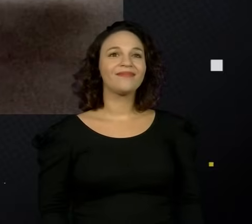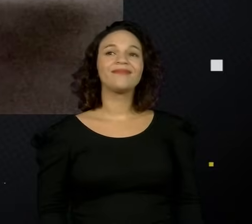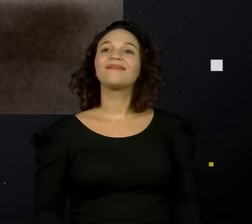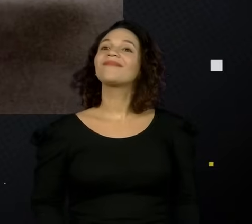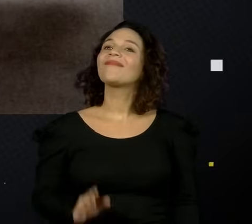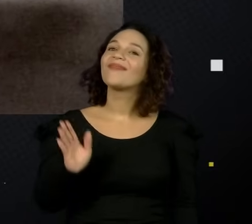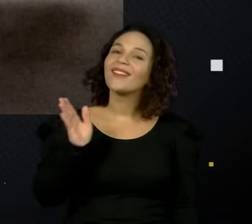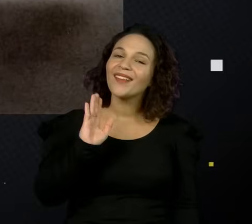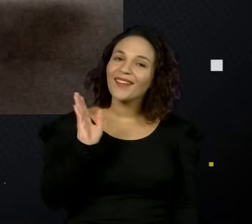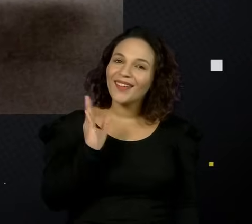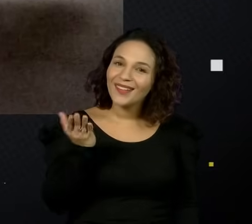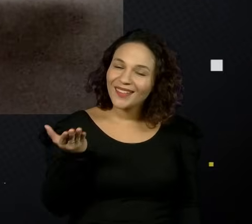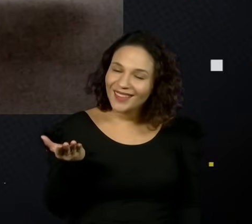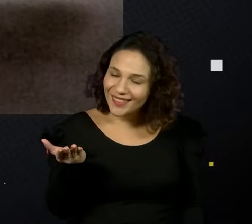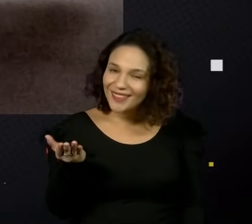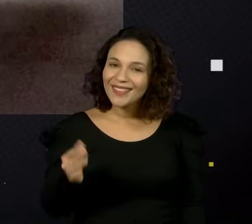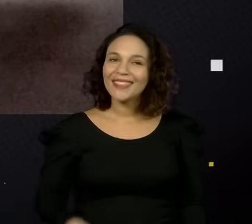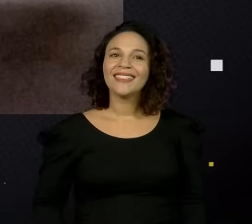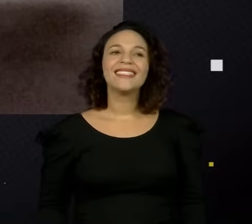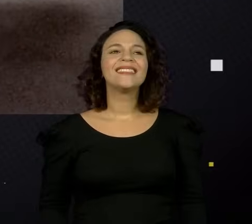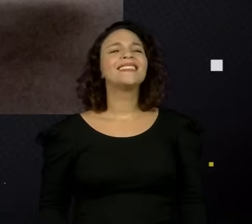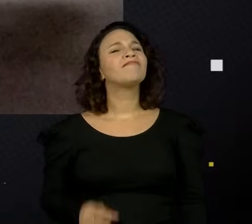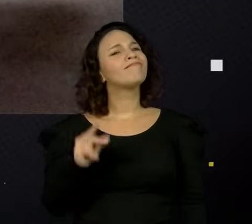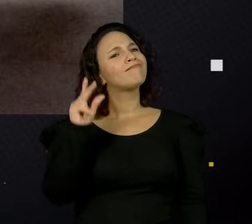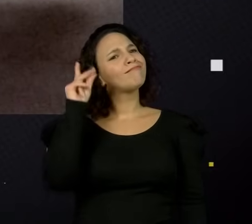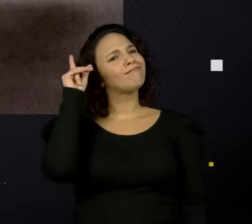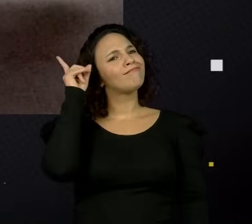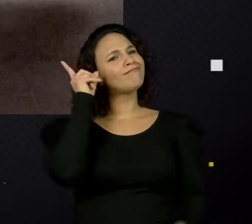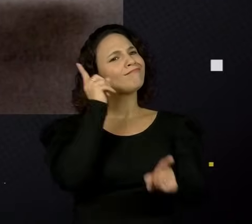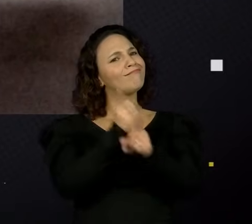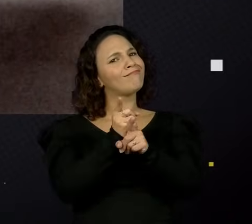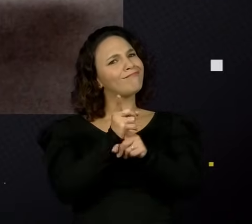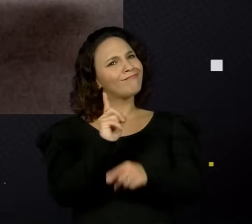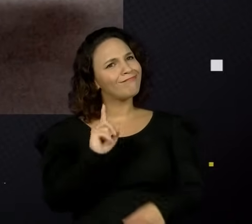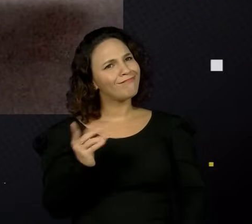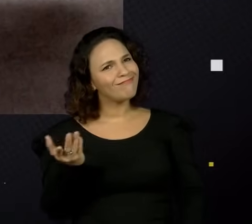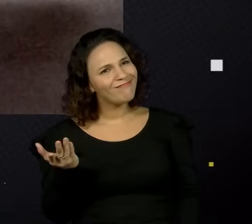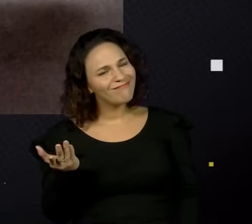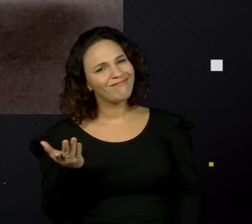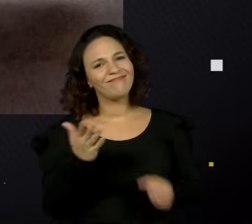Oi, Jacques Lagoa. Quanto tempo,